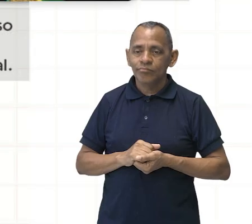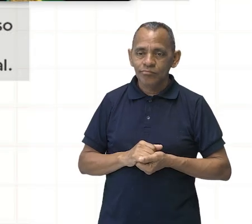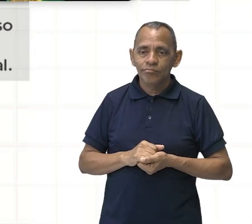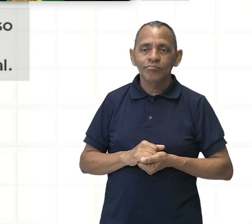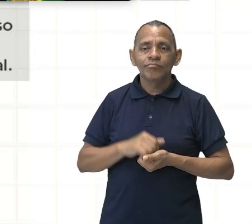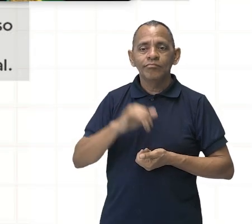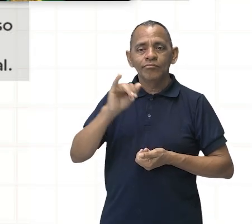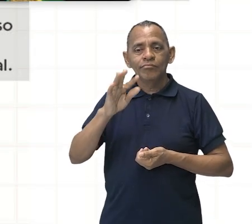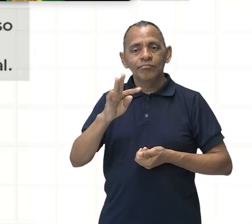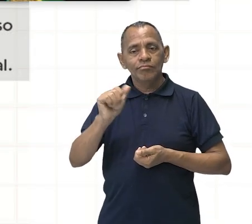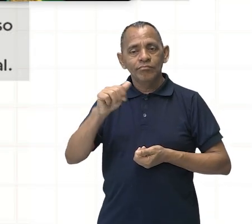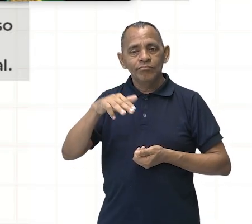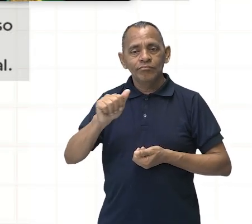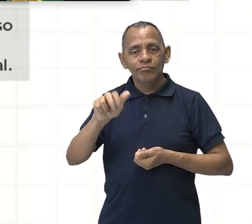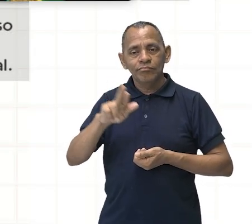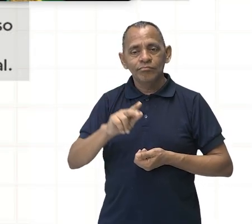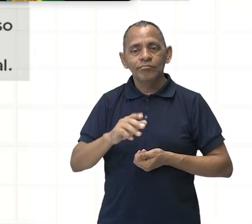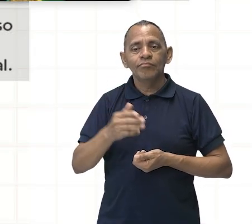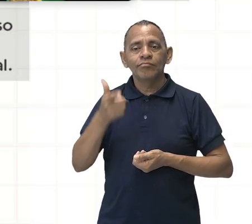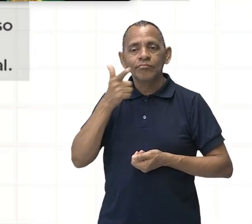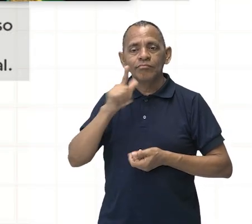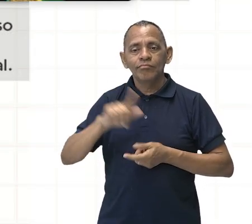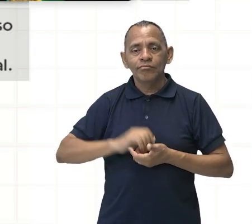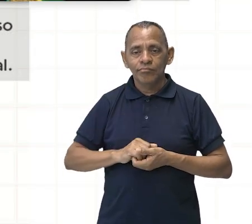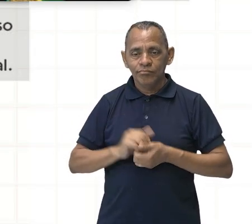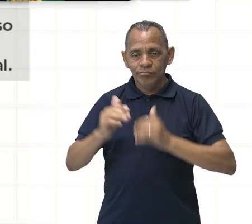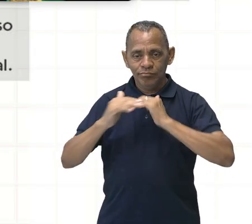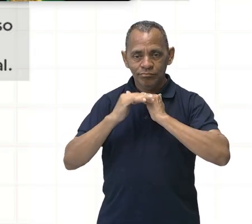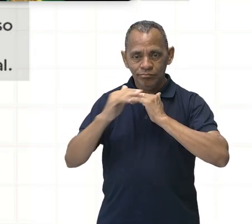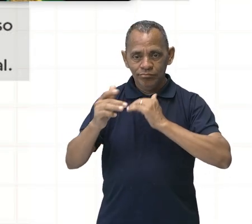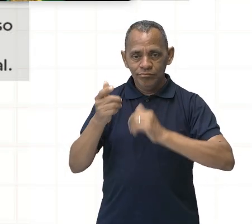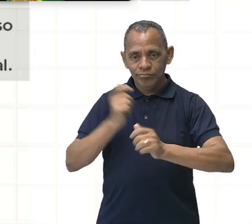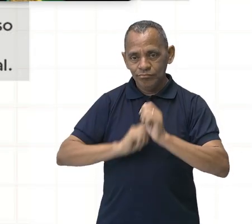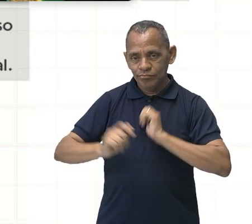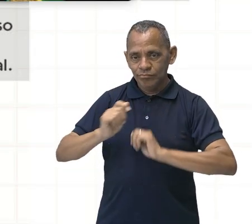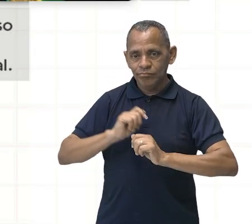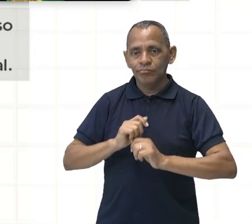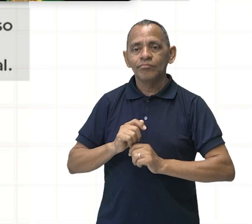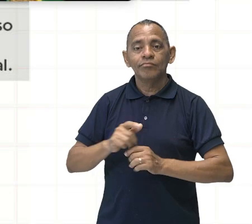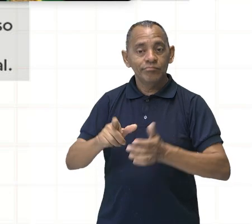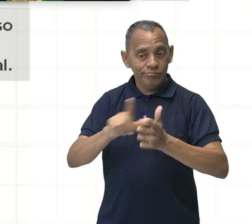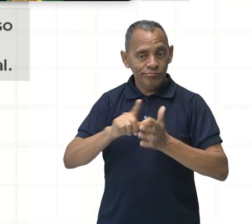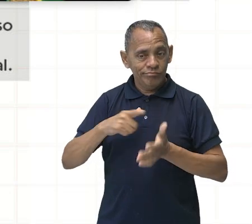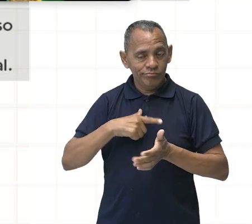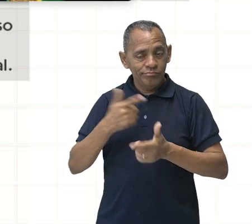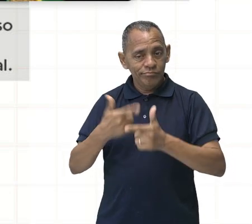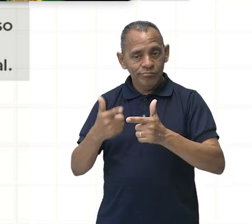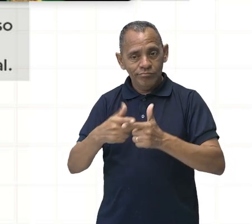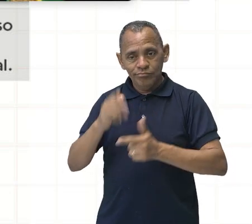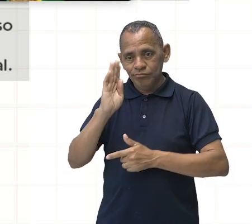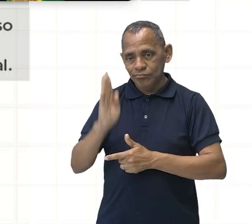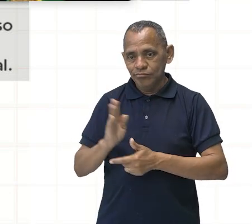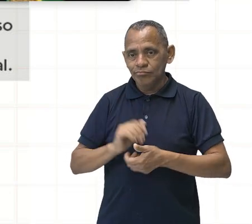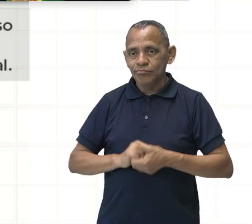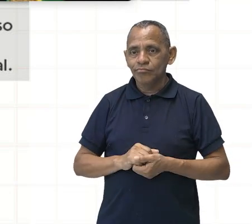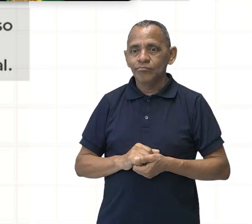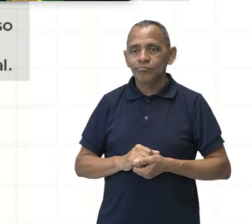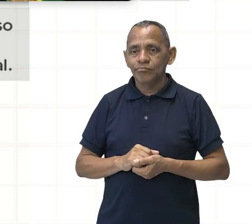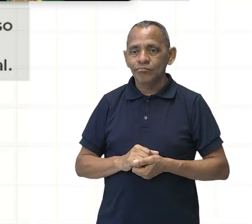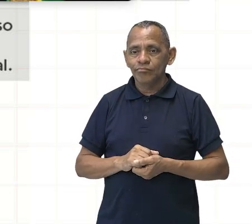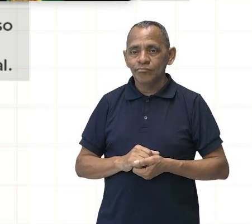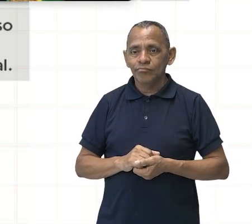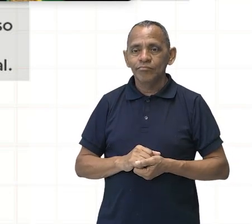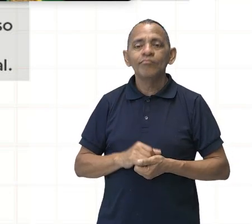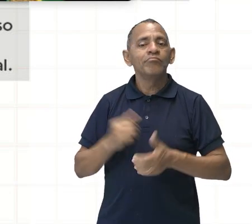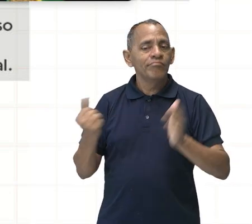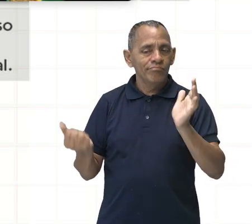estabilizar a economia, que era ali um grande problema para o Brasil. Então, foi um marco